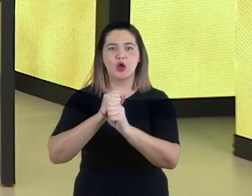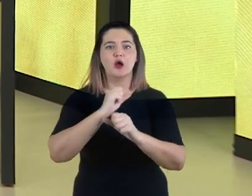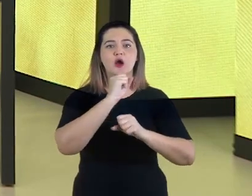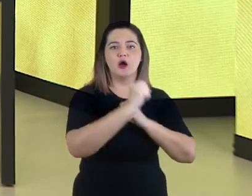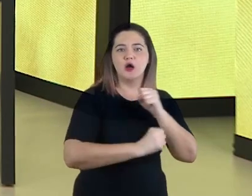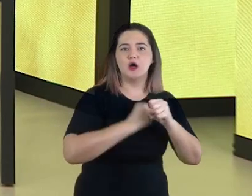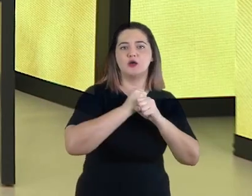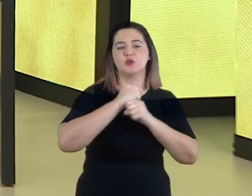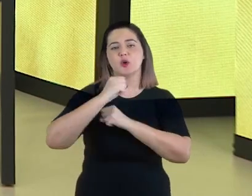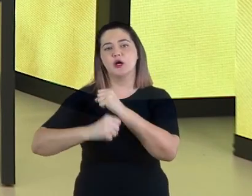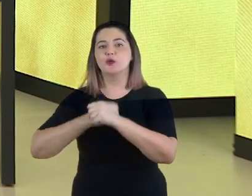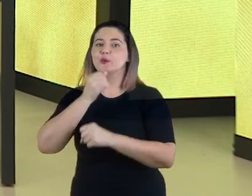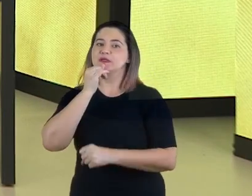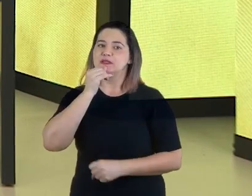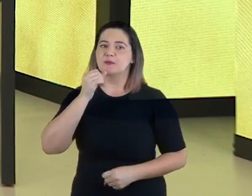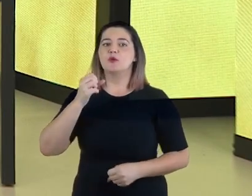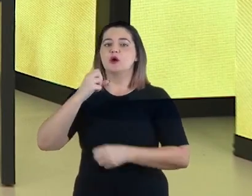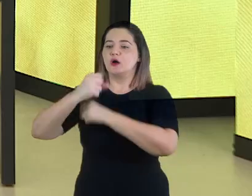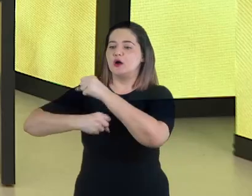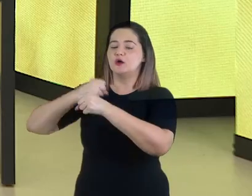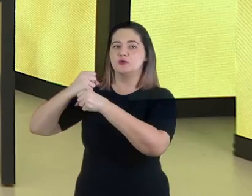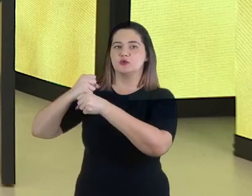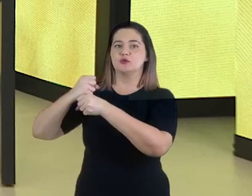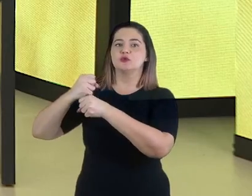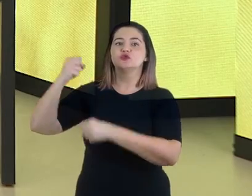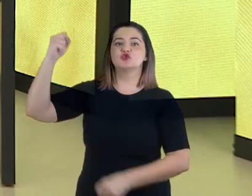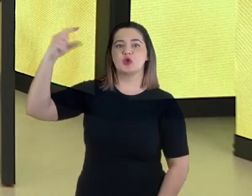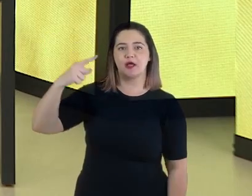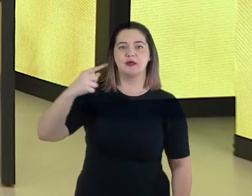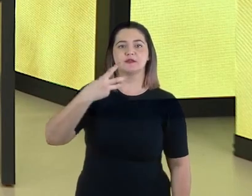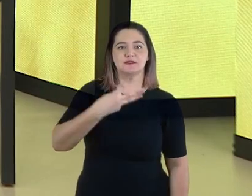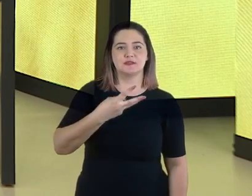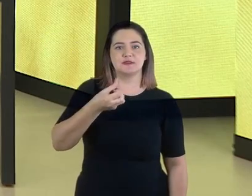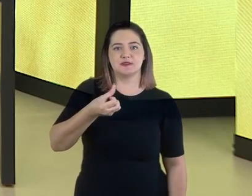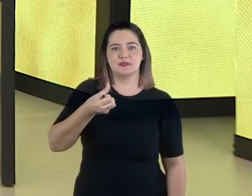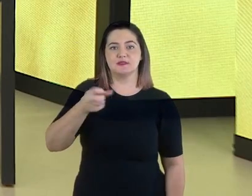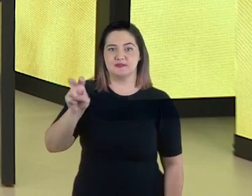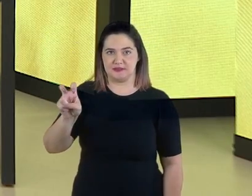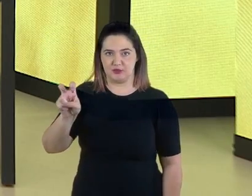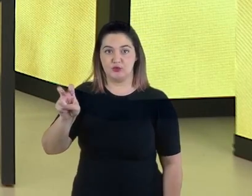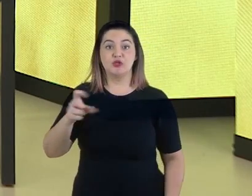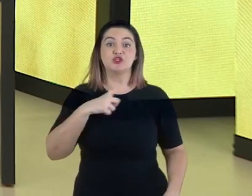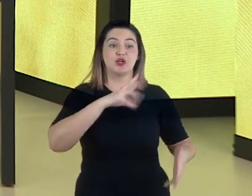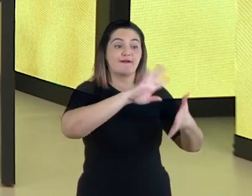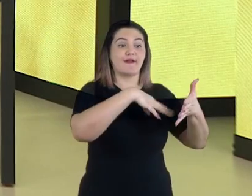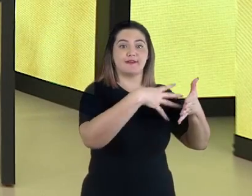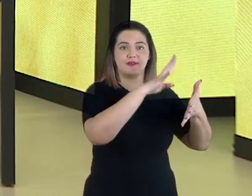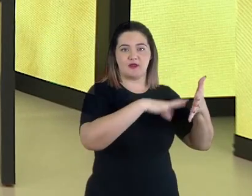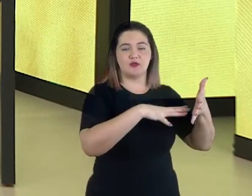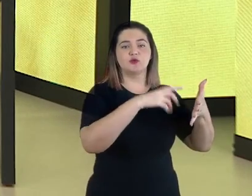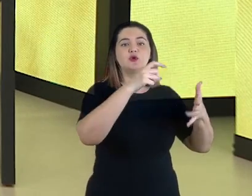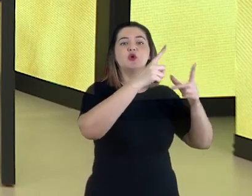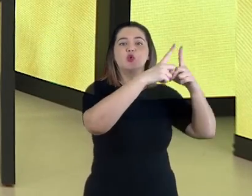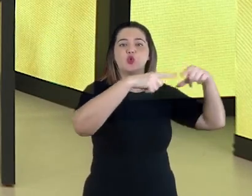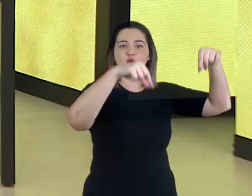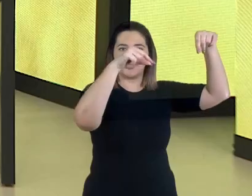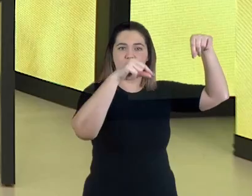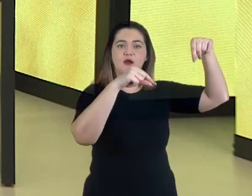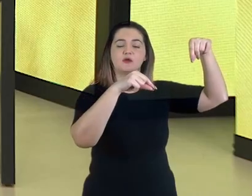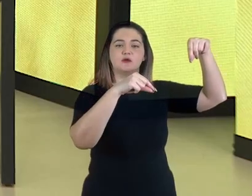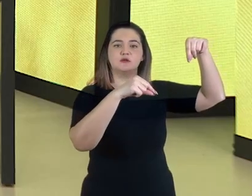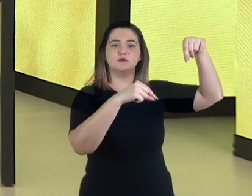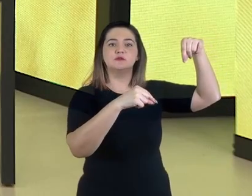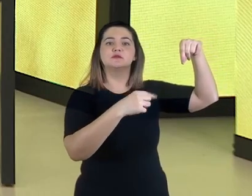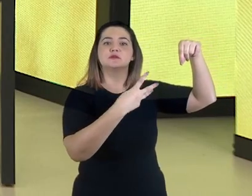conhecidos são o ano solar, de 365 dias, e o ano lunar, de 354 dias. Eu mesmo confesso